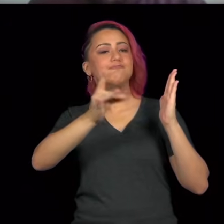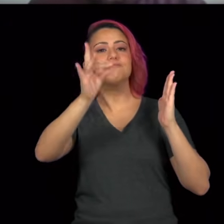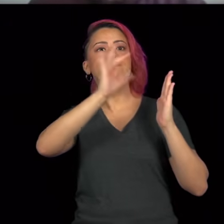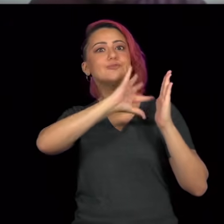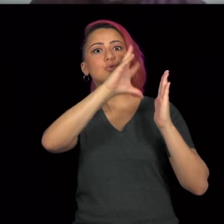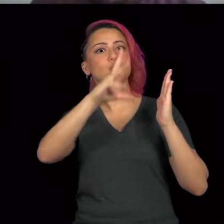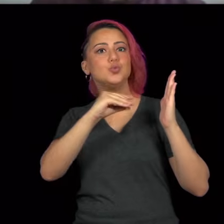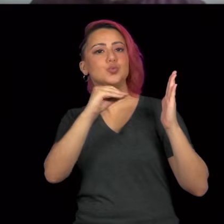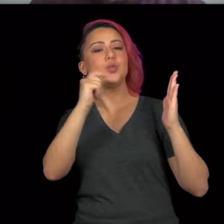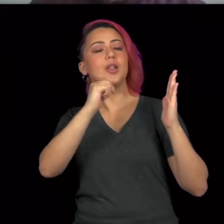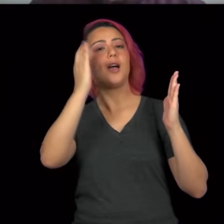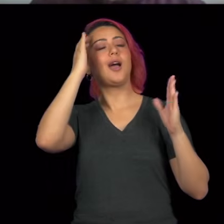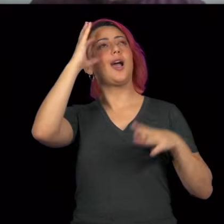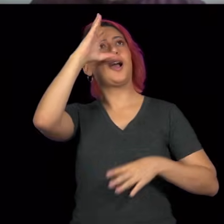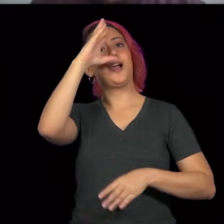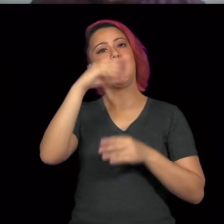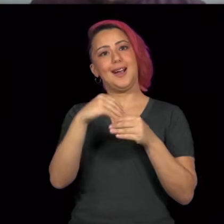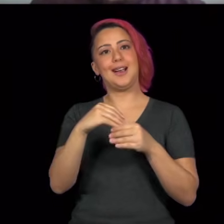Bom,